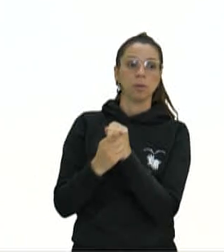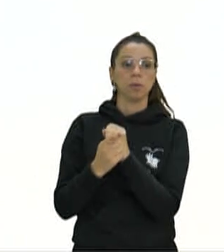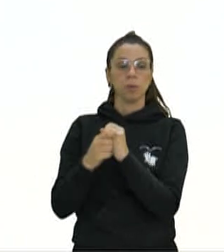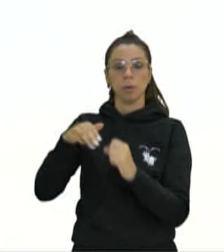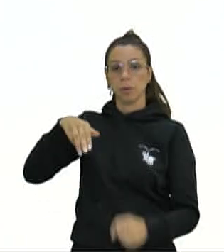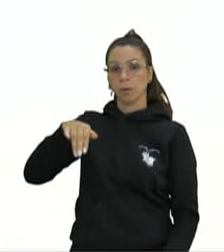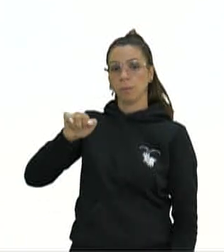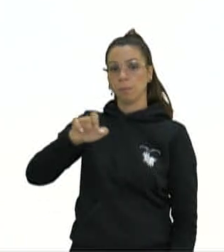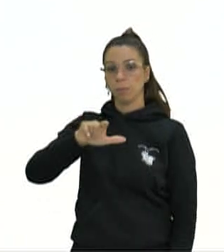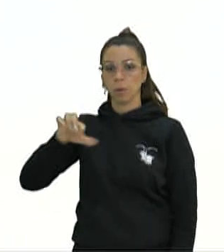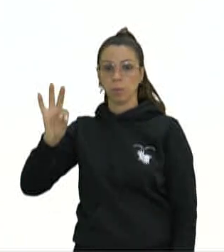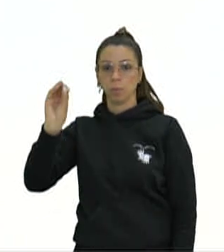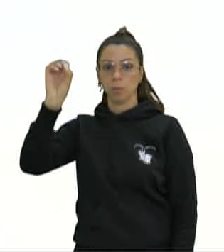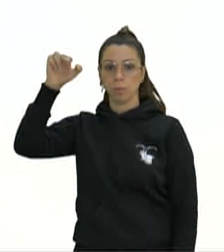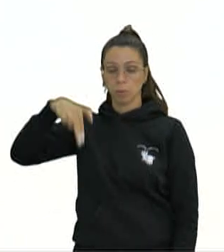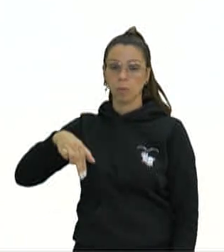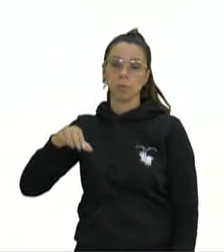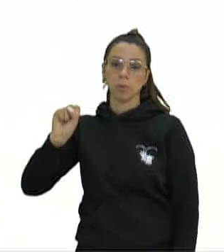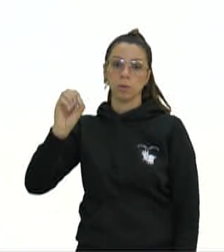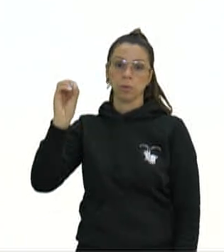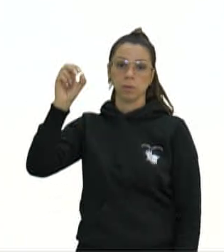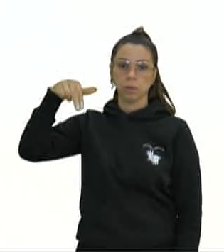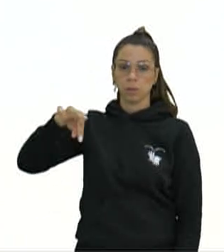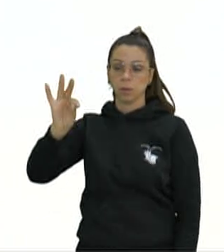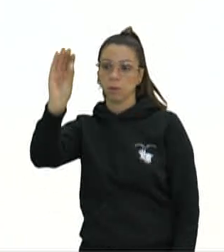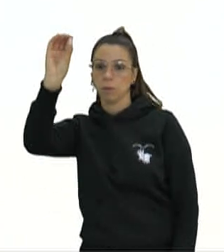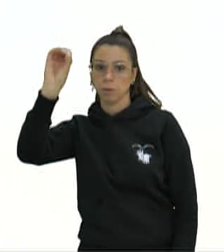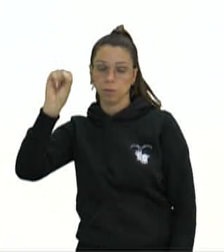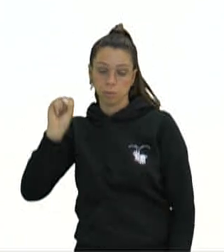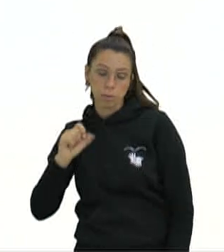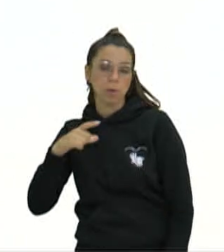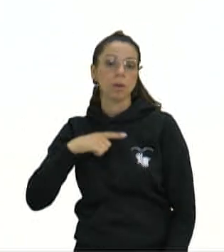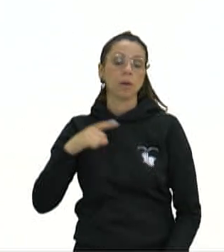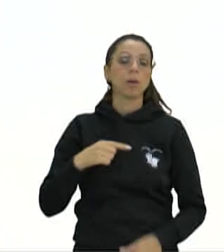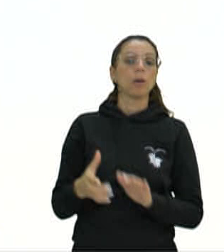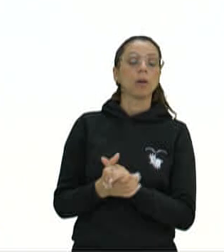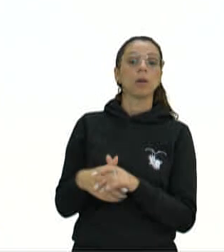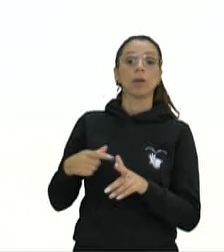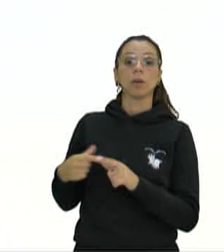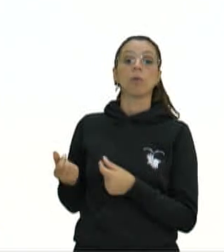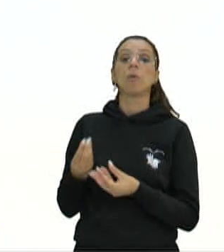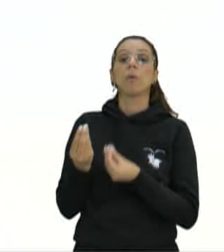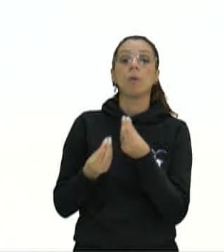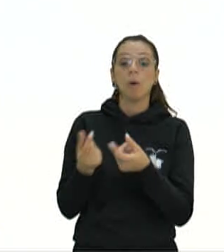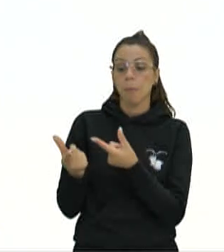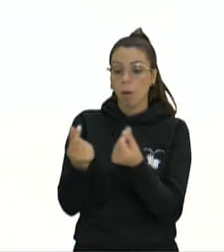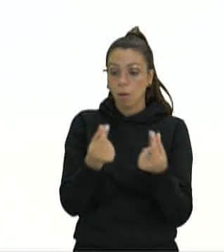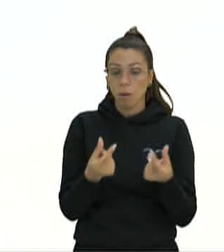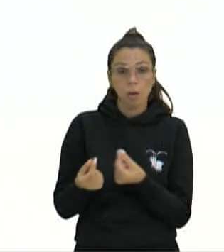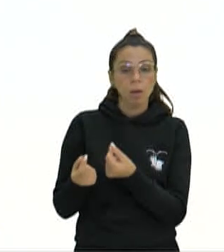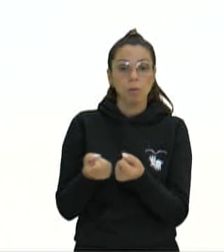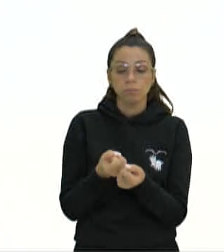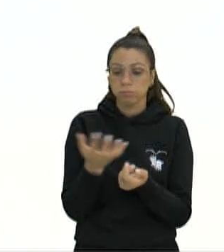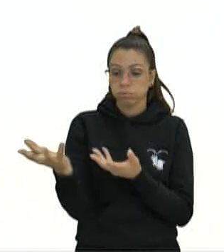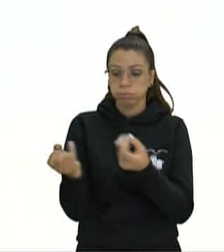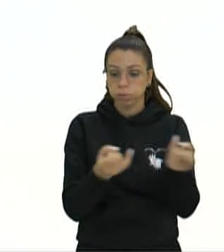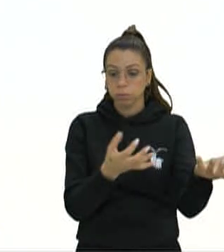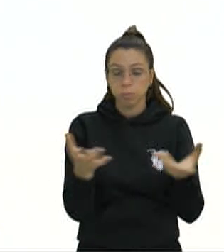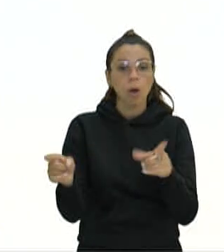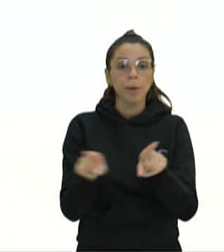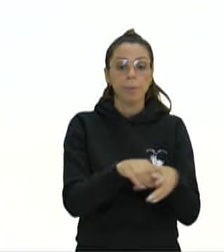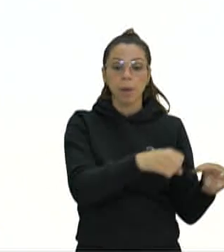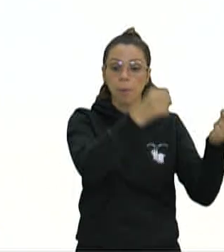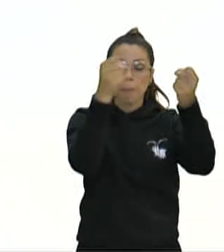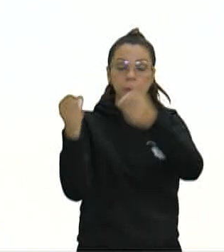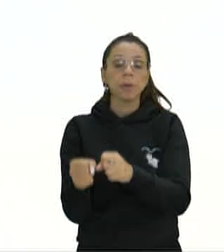Santos. Ele partiu de evidências sociológicas sobre a distribuição da riqueza e do poder que explicam as desigualdades